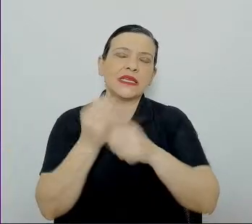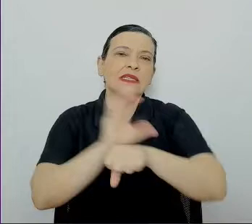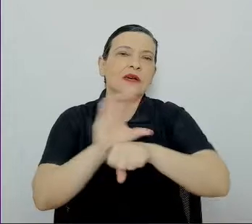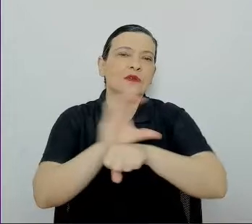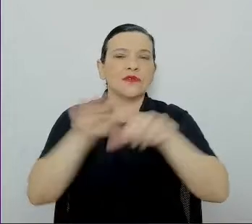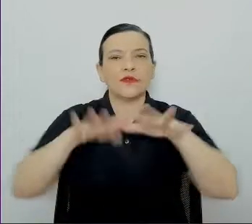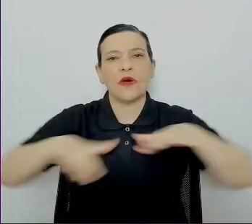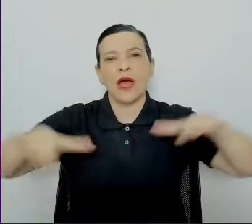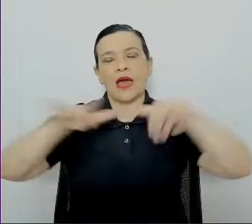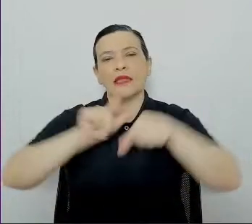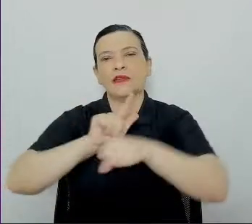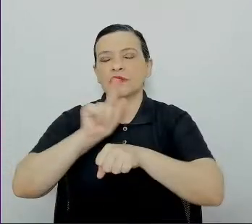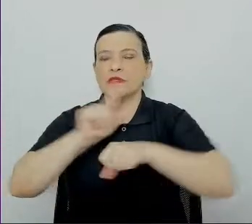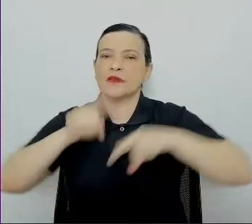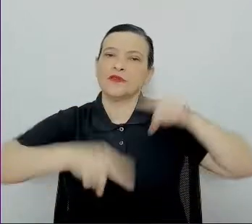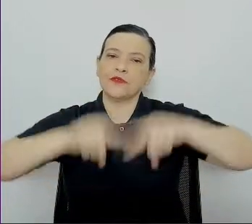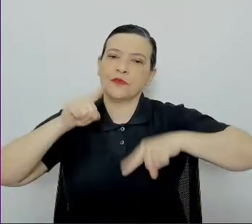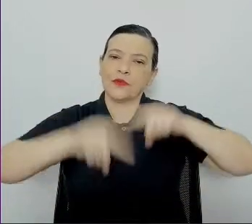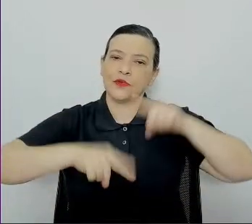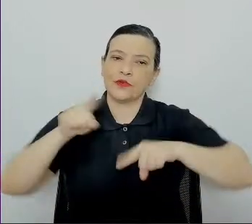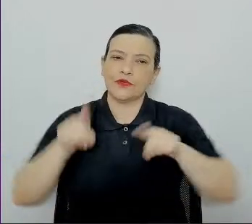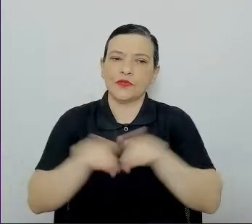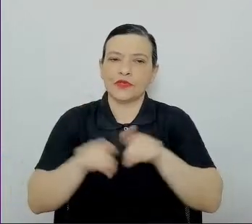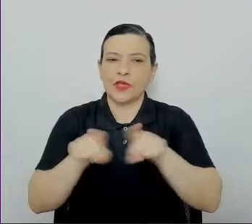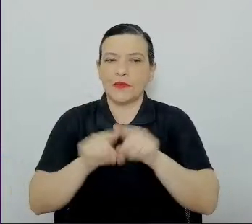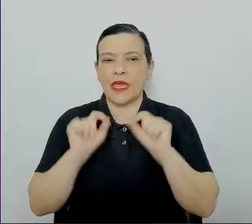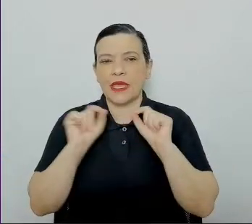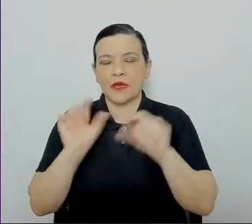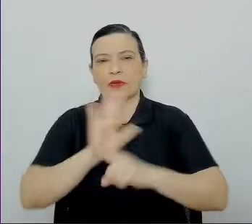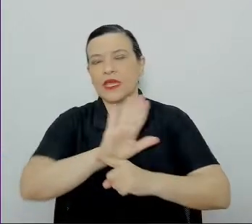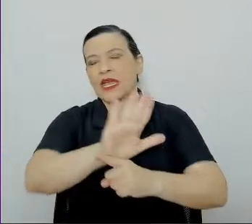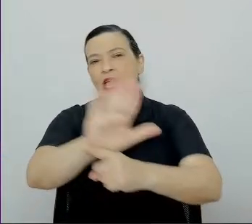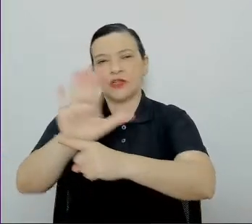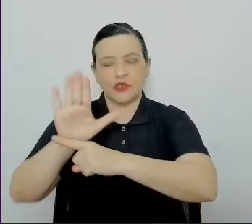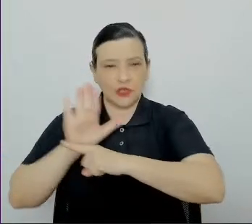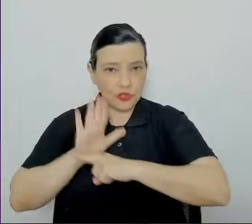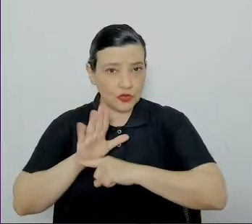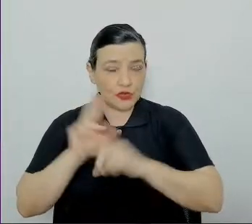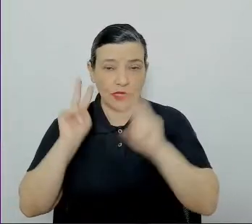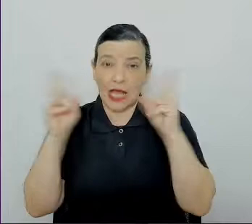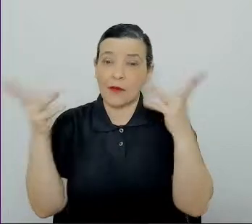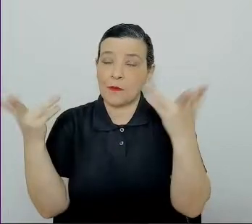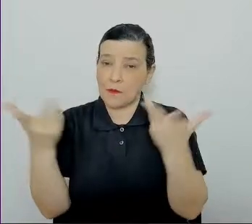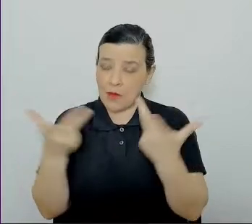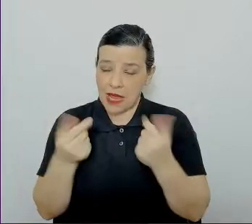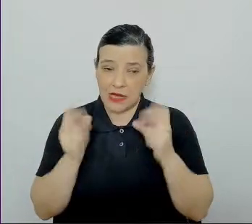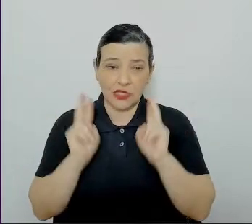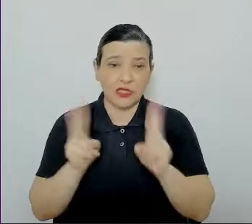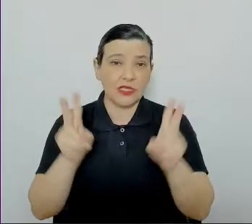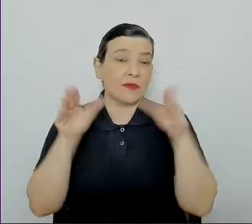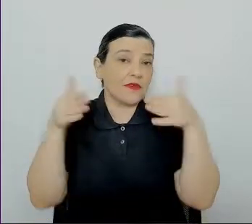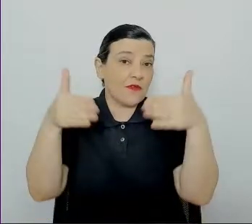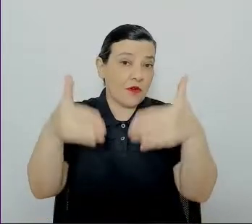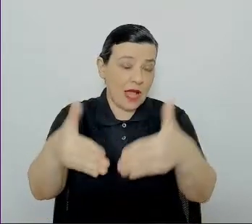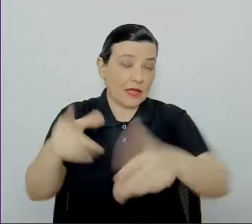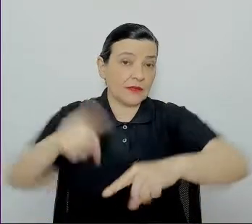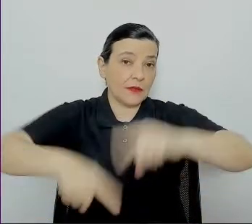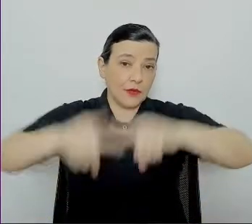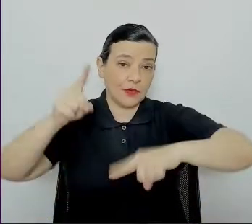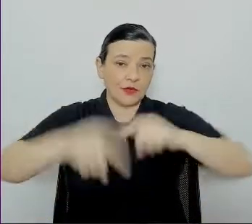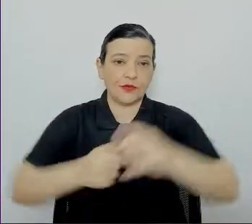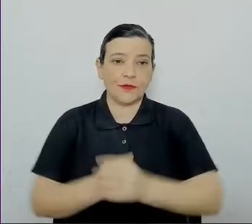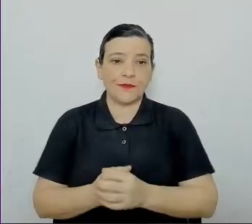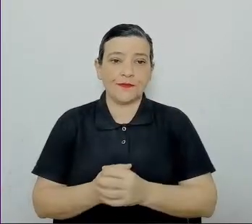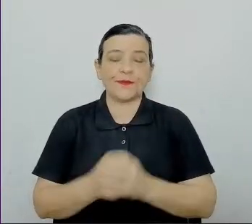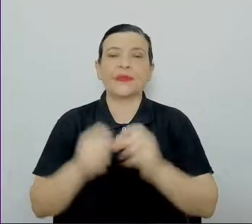produto, para ajudar em discovery, para ajudar em product marketing, sempre algo relacionado a produto. Se quiser trocar uma